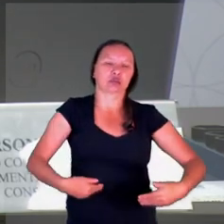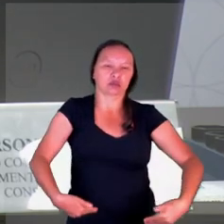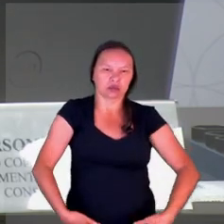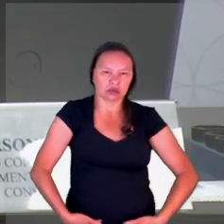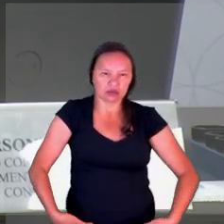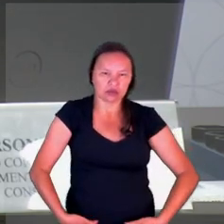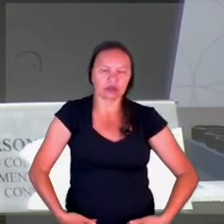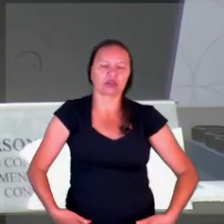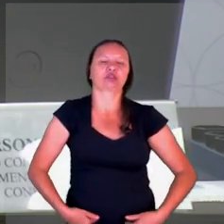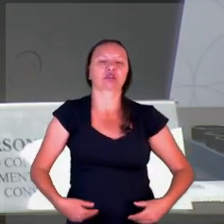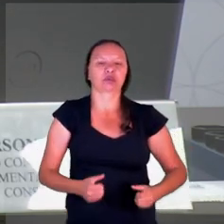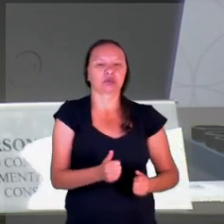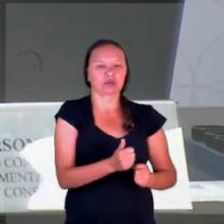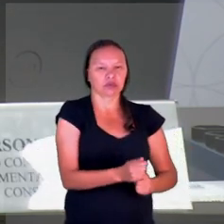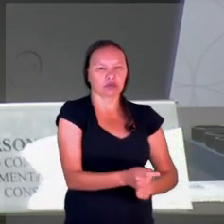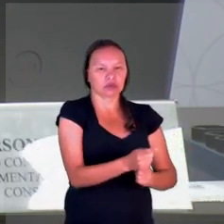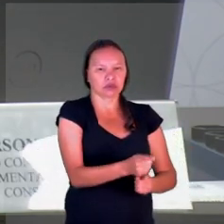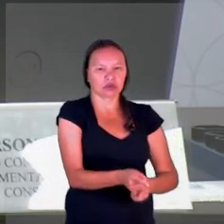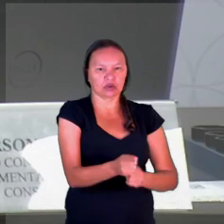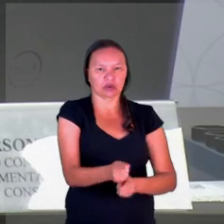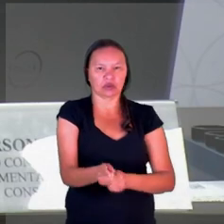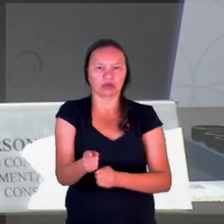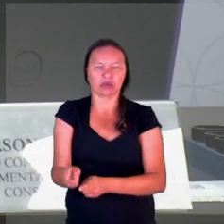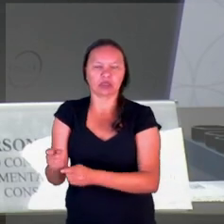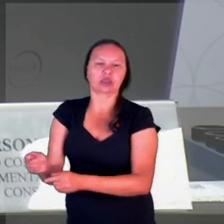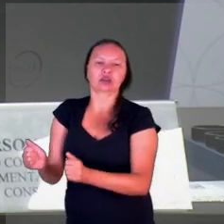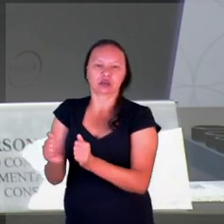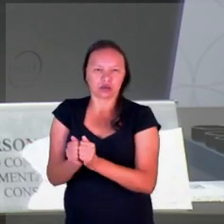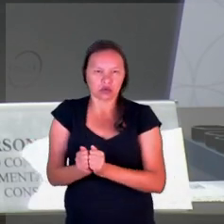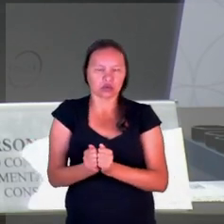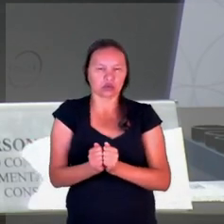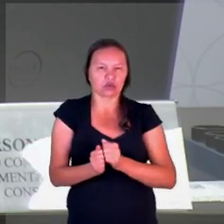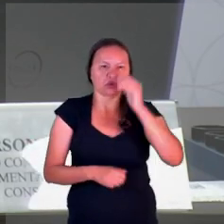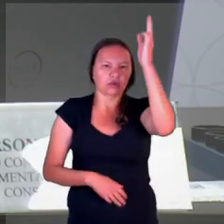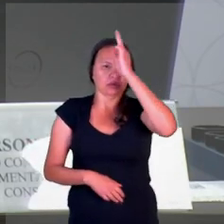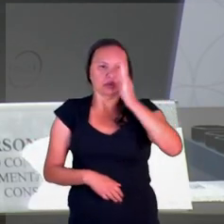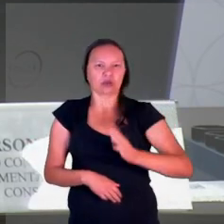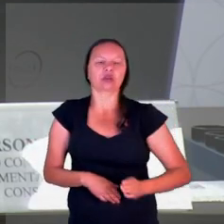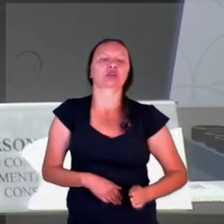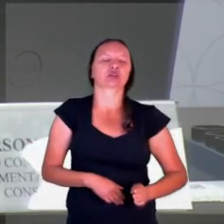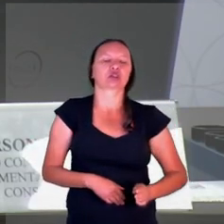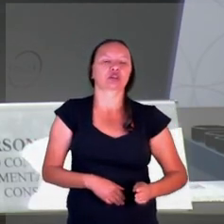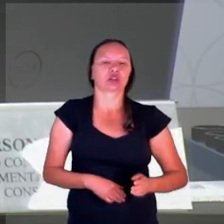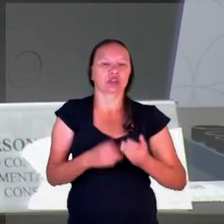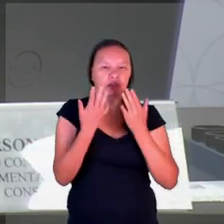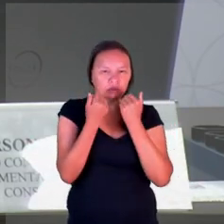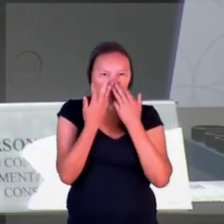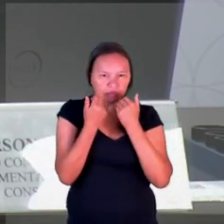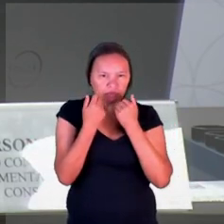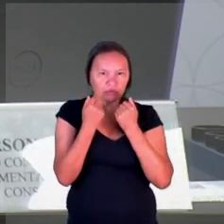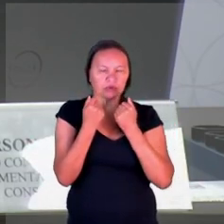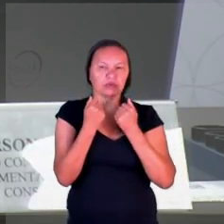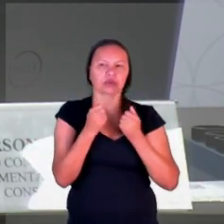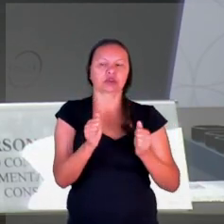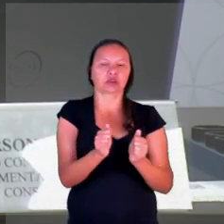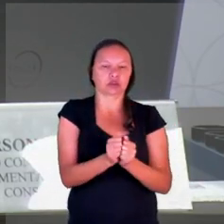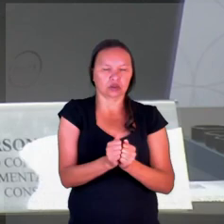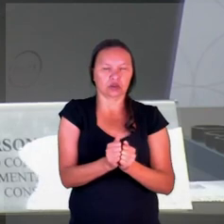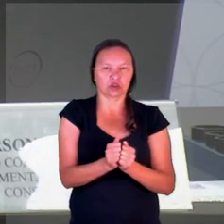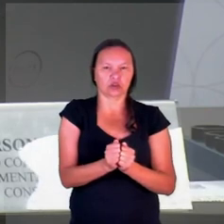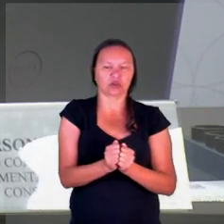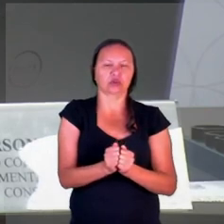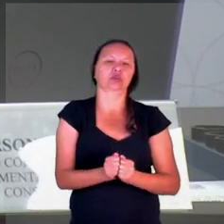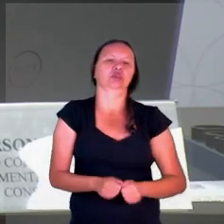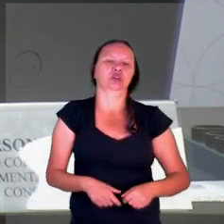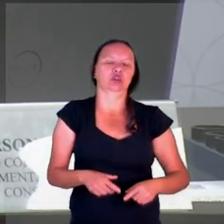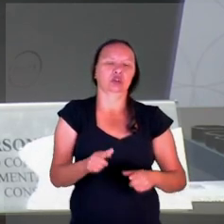vamos caminhar novamente para tirar o Brasil do mapa da fome e e essa expectativa toda que estamos